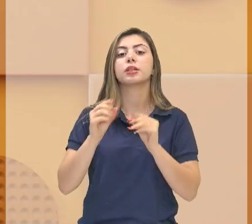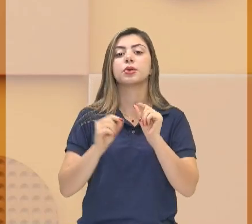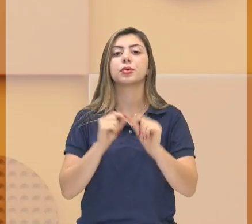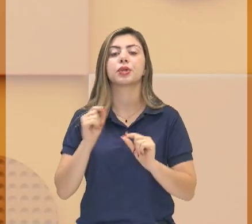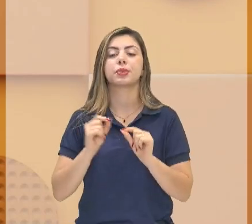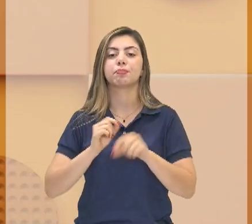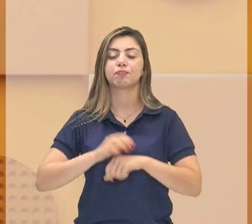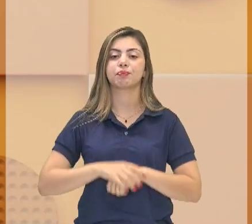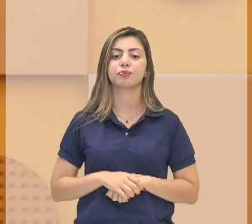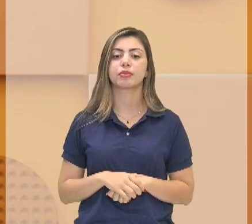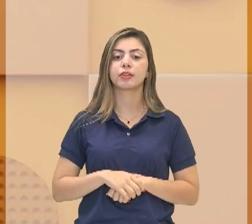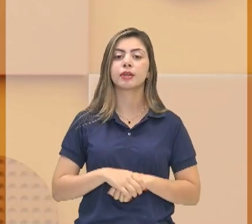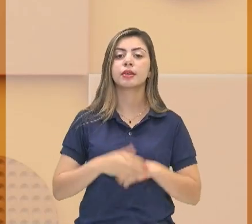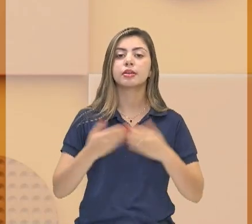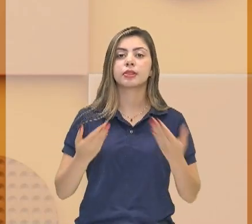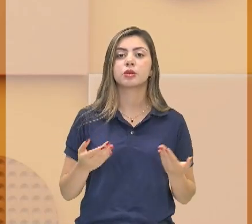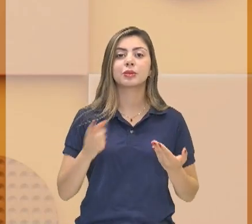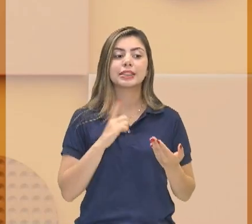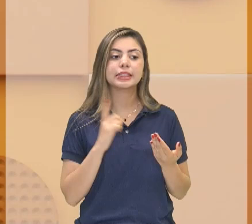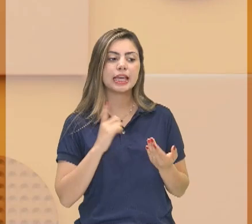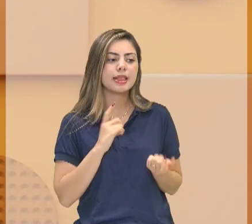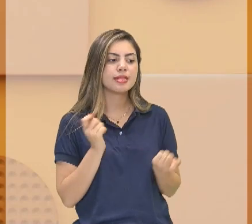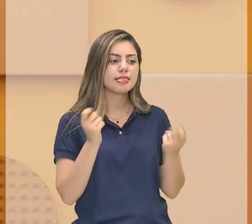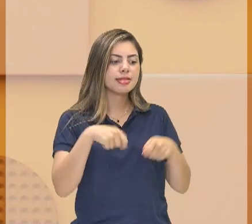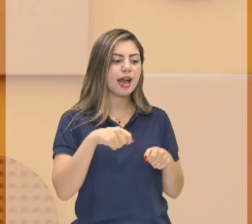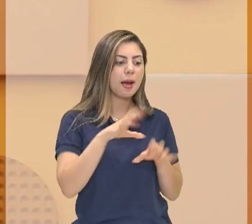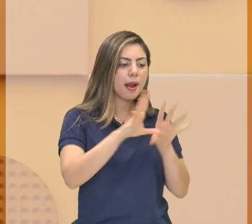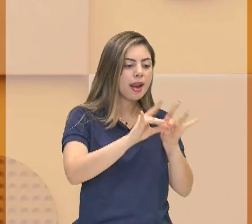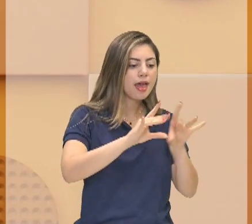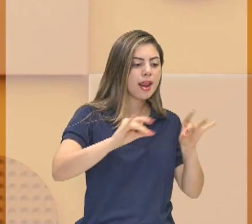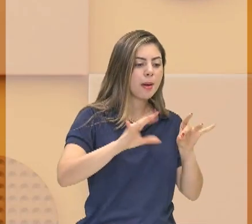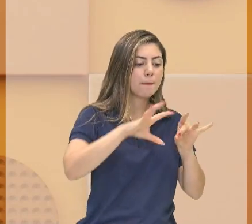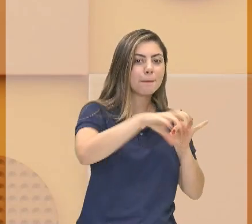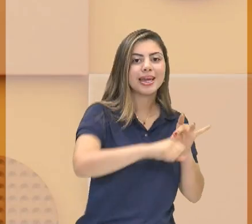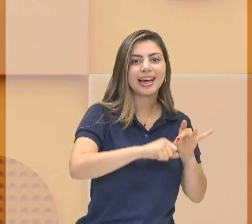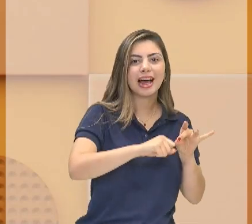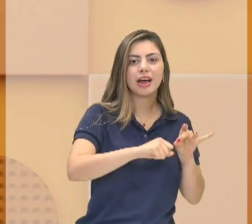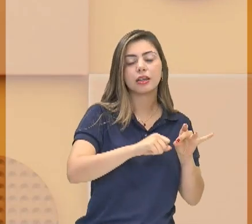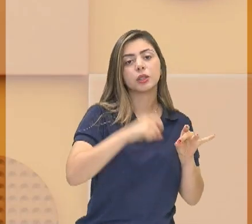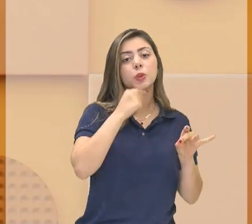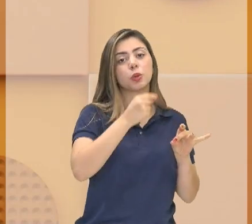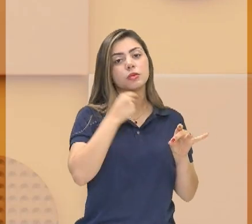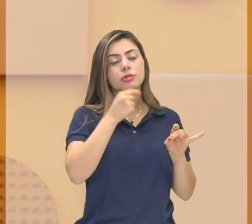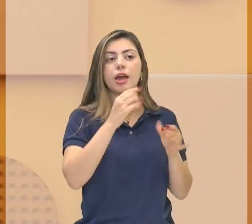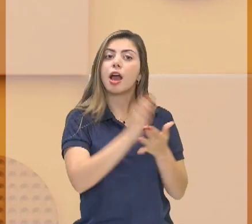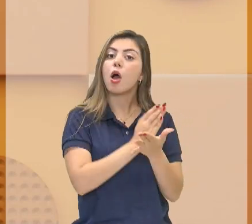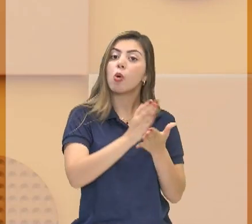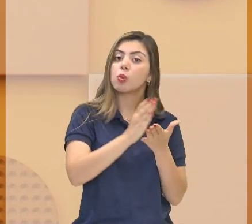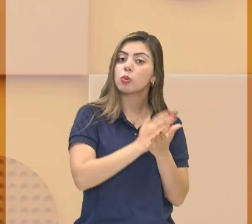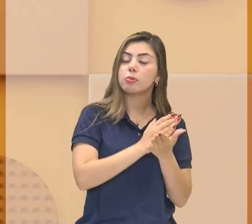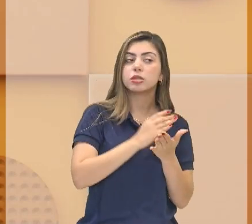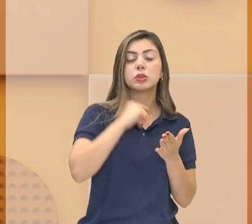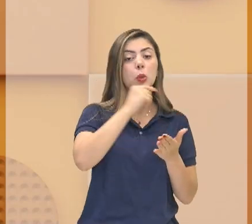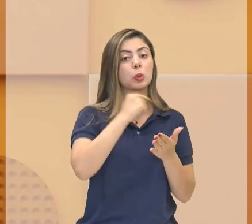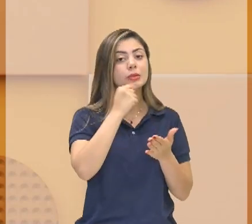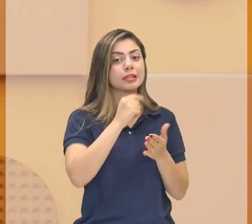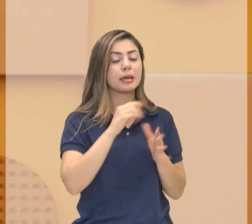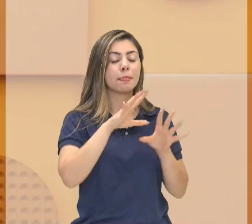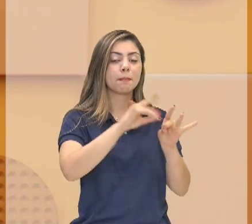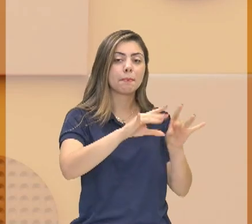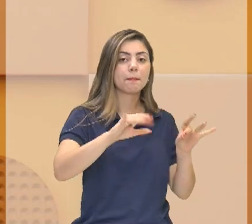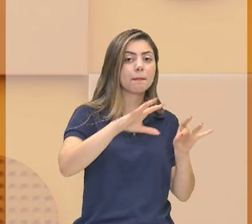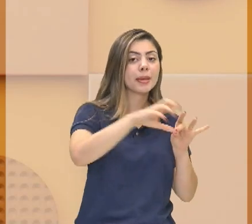elas existem e eu posso tocar nelas, tá? Mas elas também podem